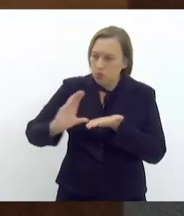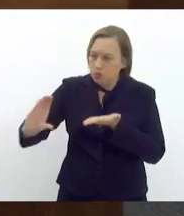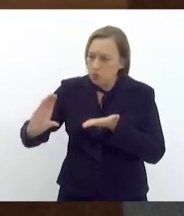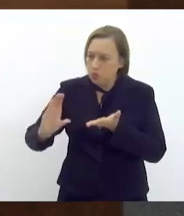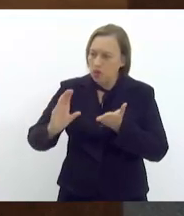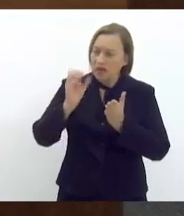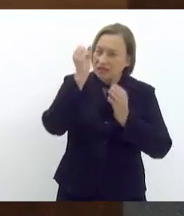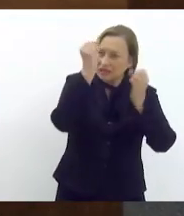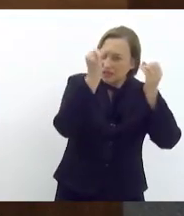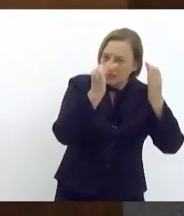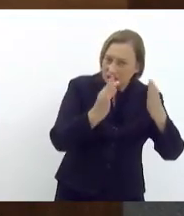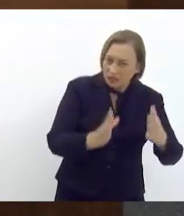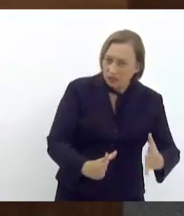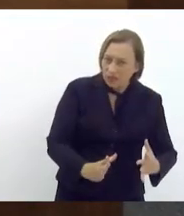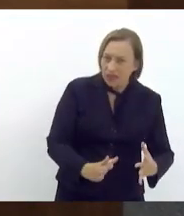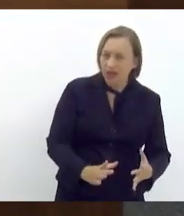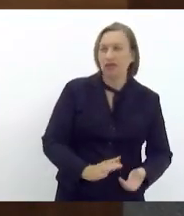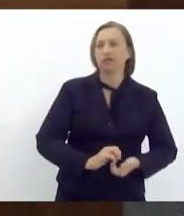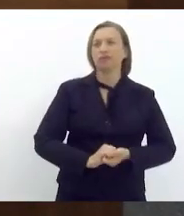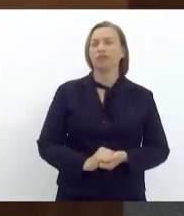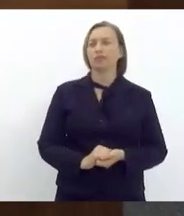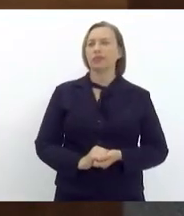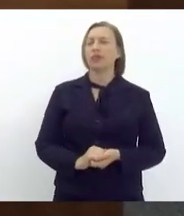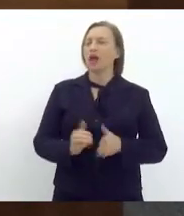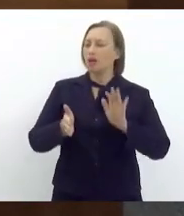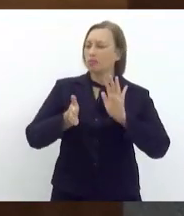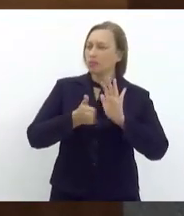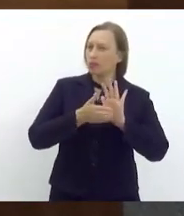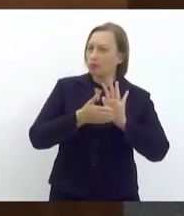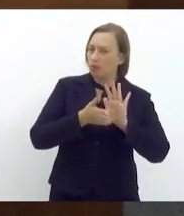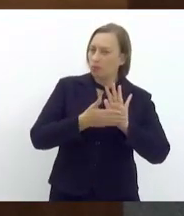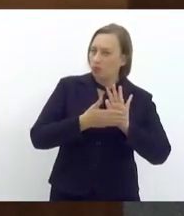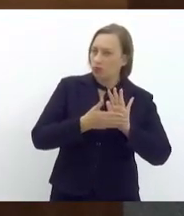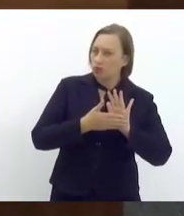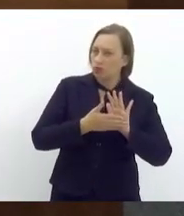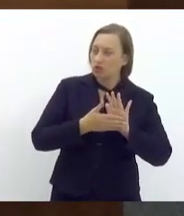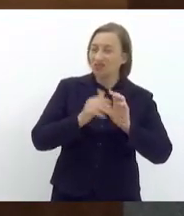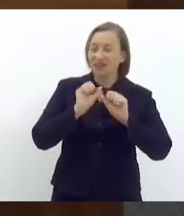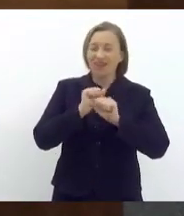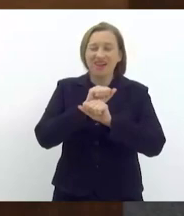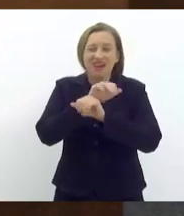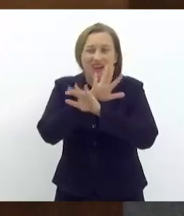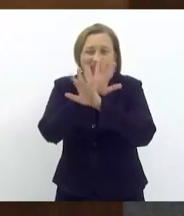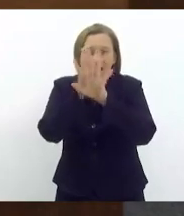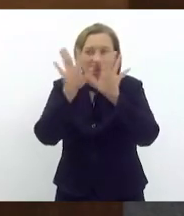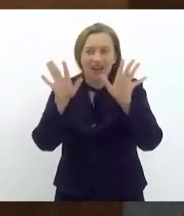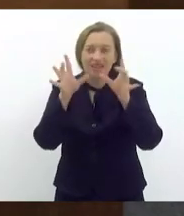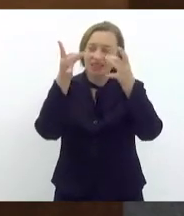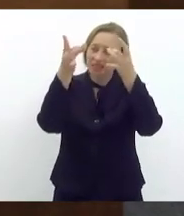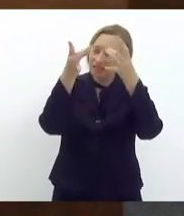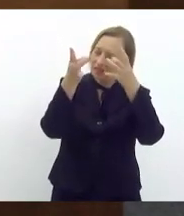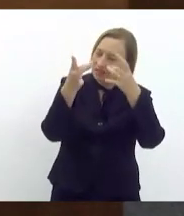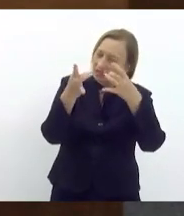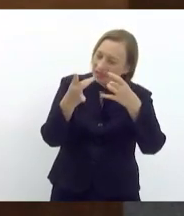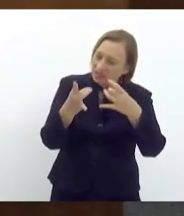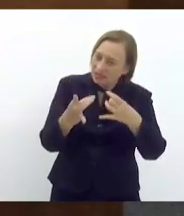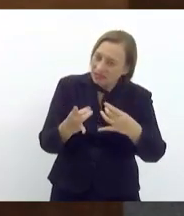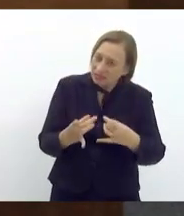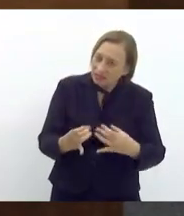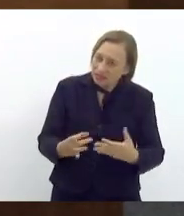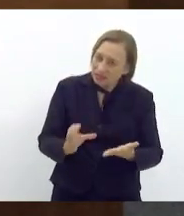detalhada a minha proposta é dar maior transparência e detalhamento no processo de